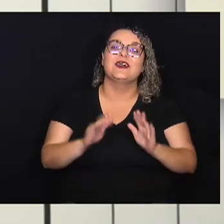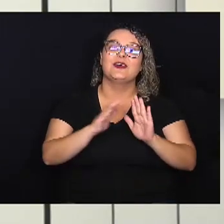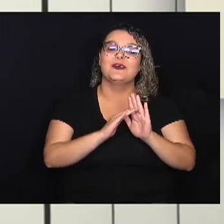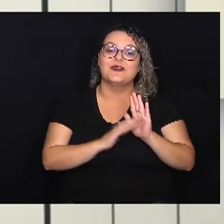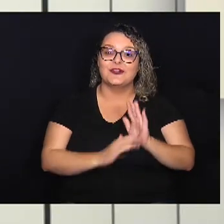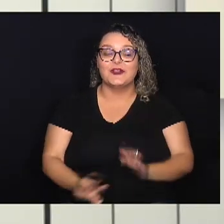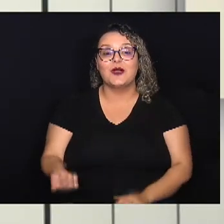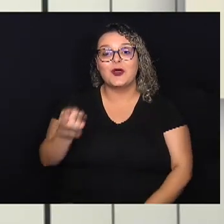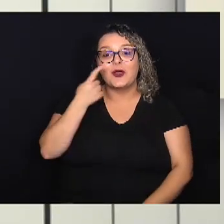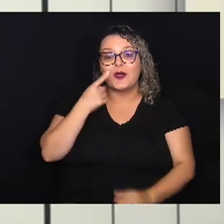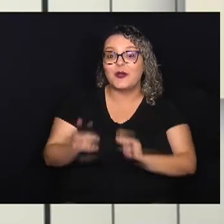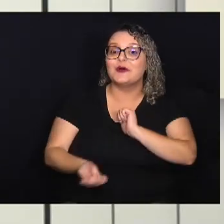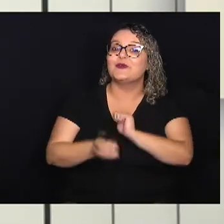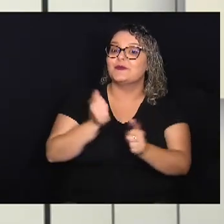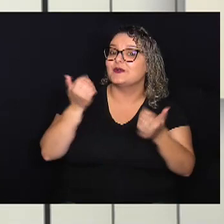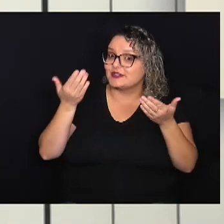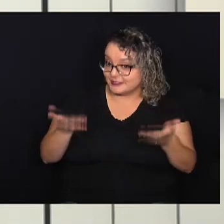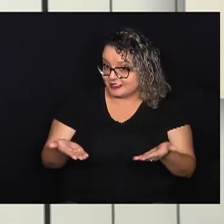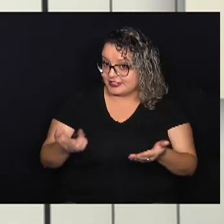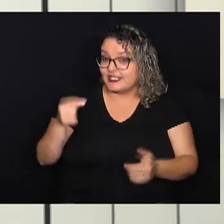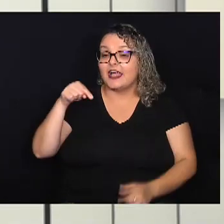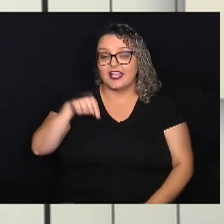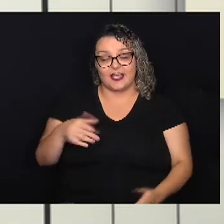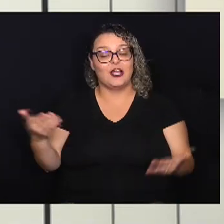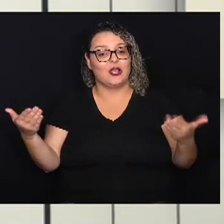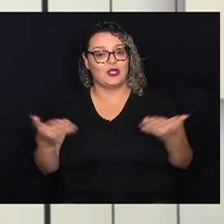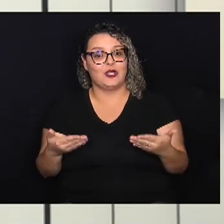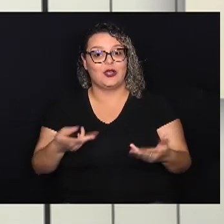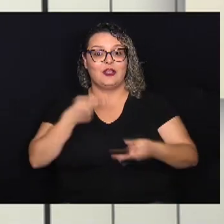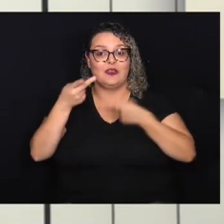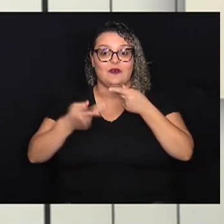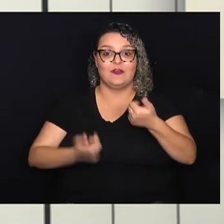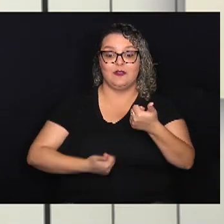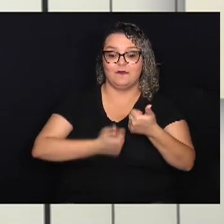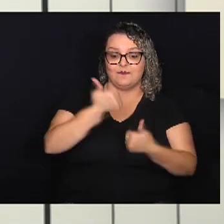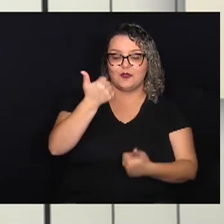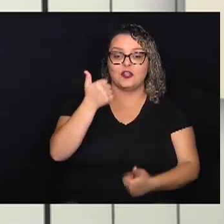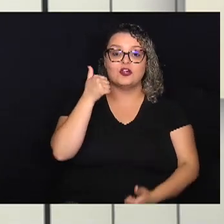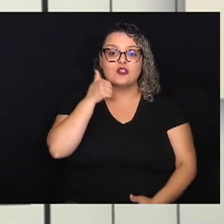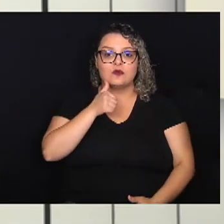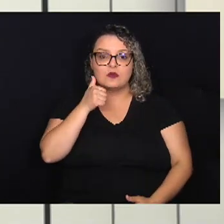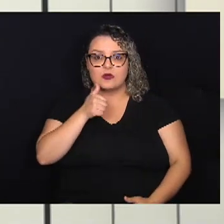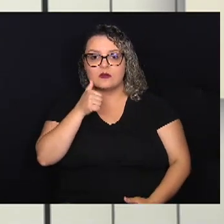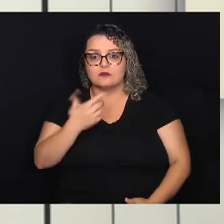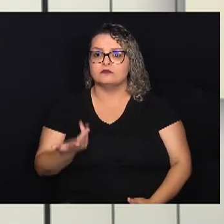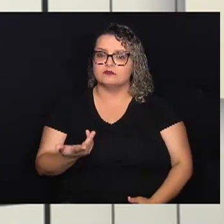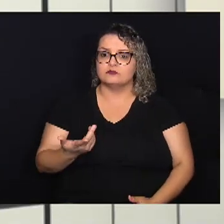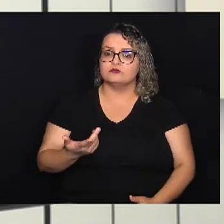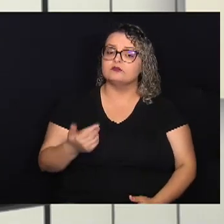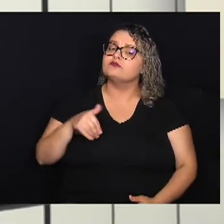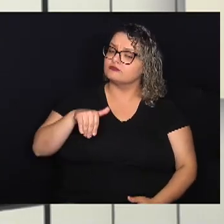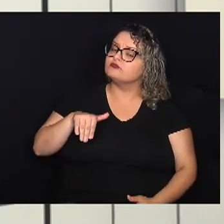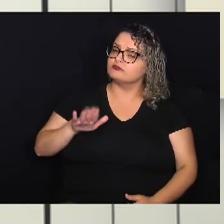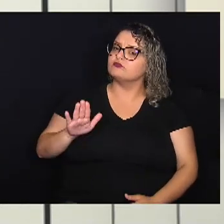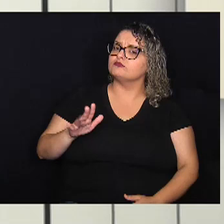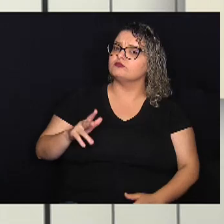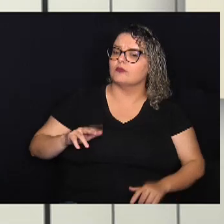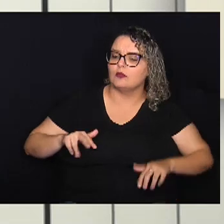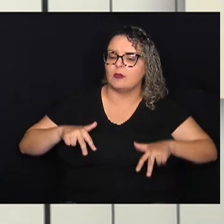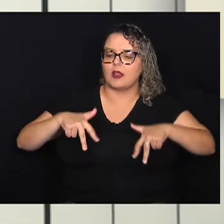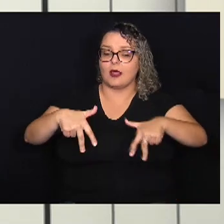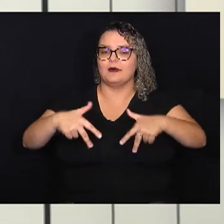Olha o Esporte Aí. Desta vez a gente fala de futebol feminino, que cada vez mais ganha